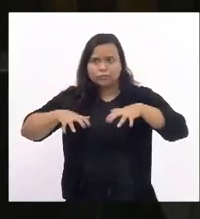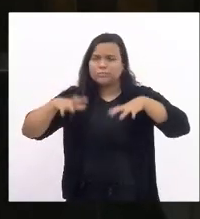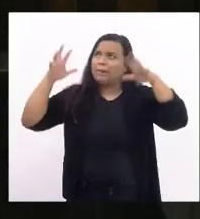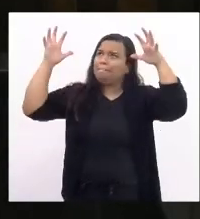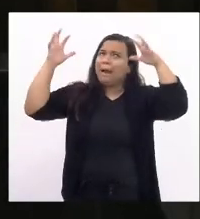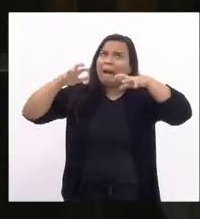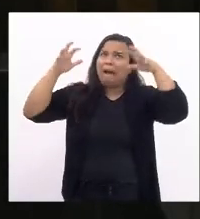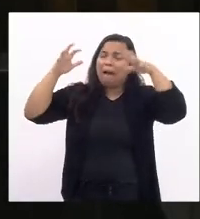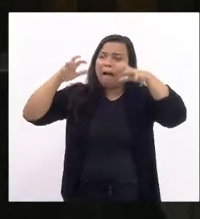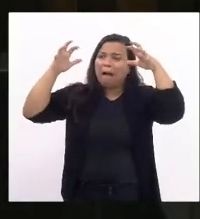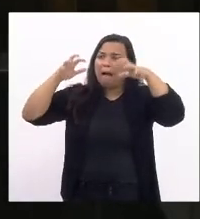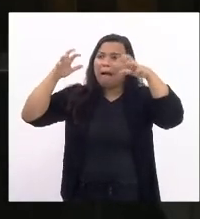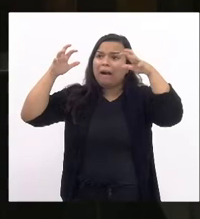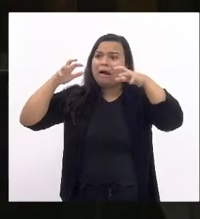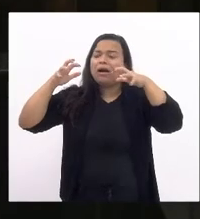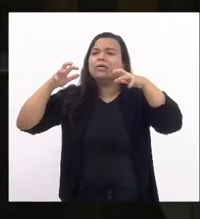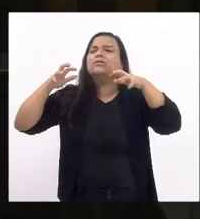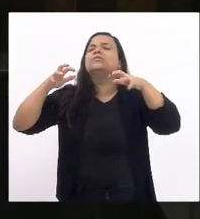a chuva